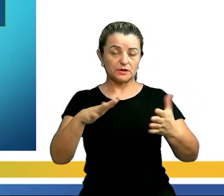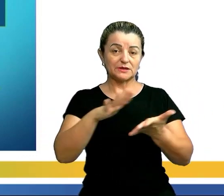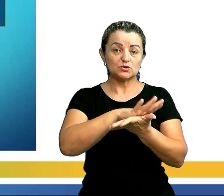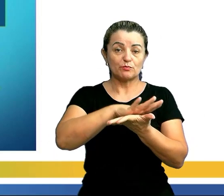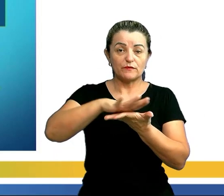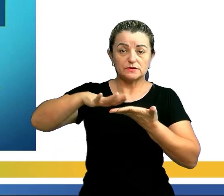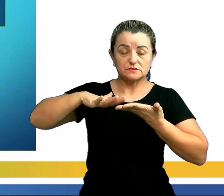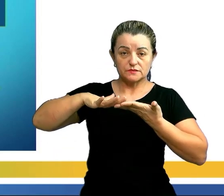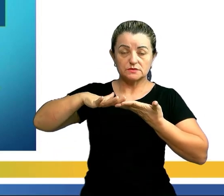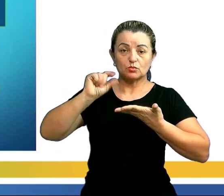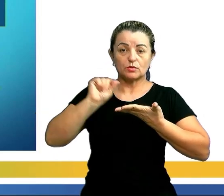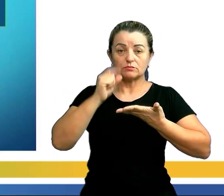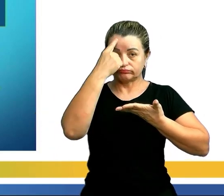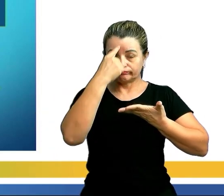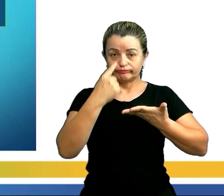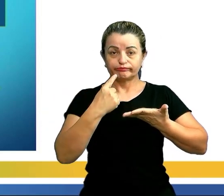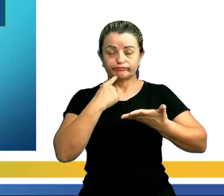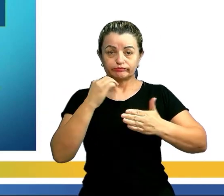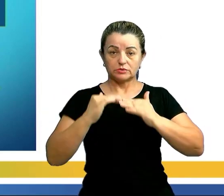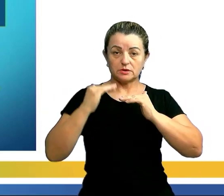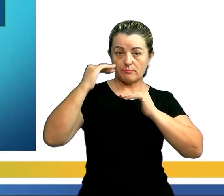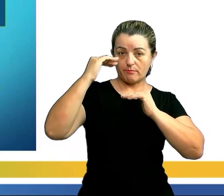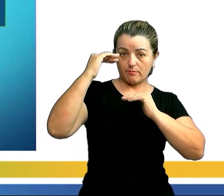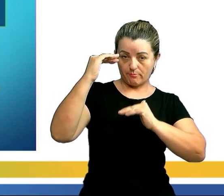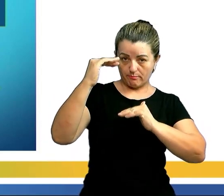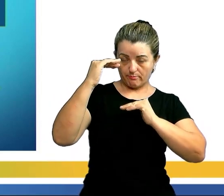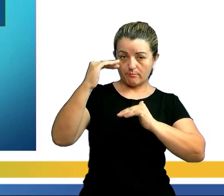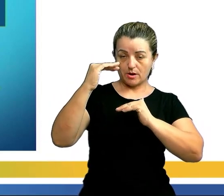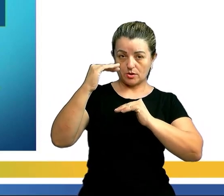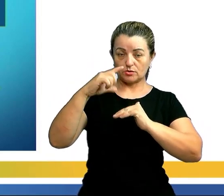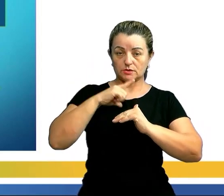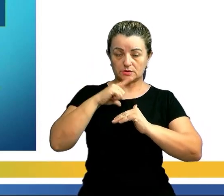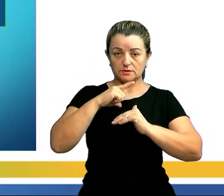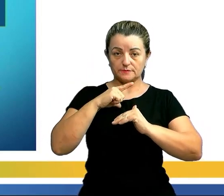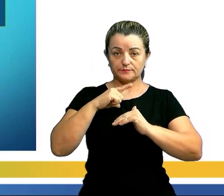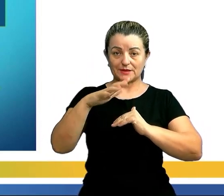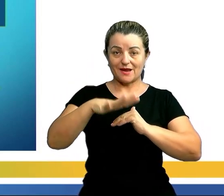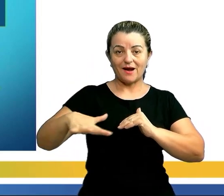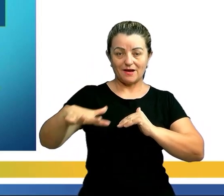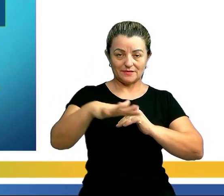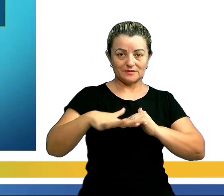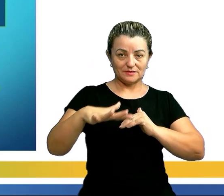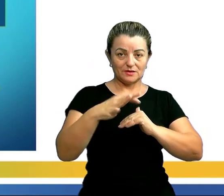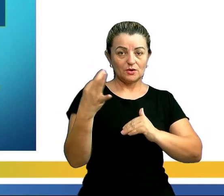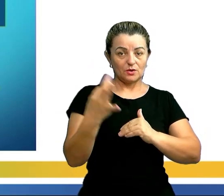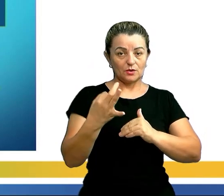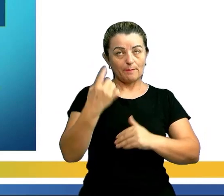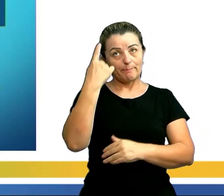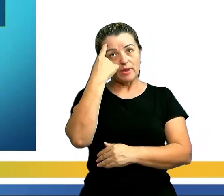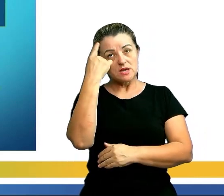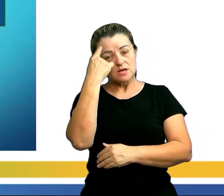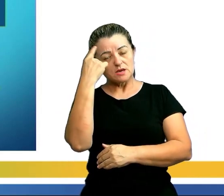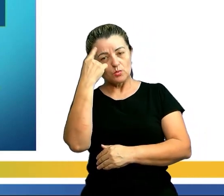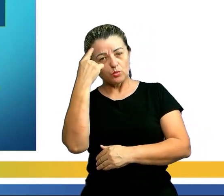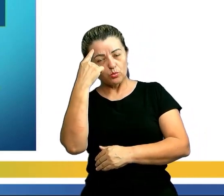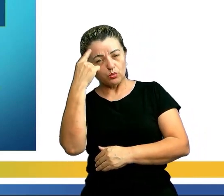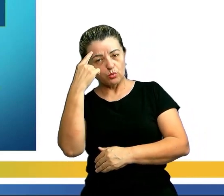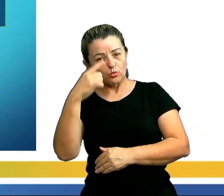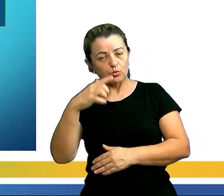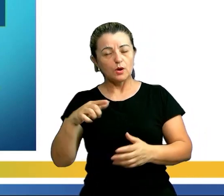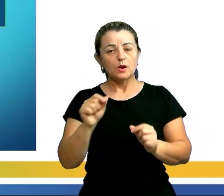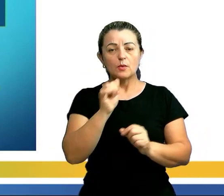podemos pensar que quanto maior a superfície da figura, maior será a sua área. Correto, né? É só você imaginar aí uma